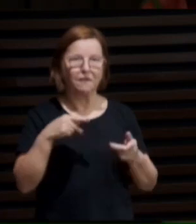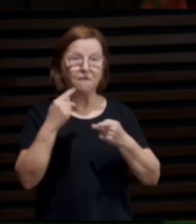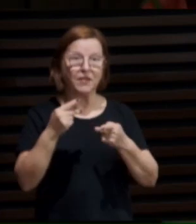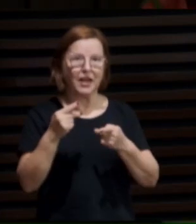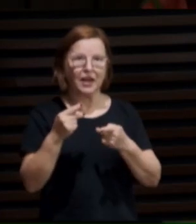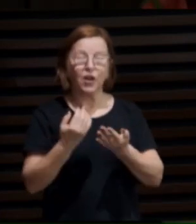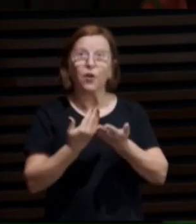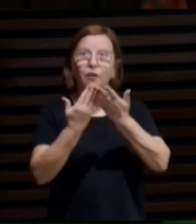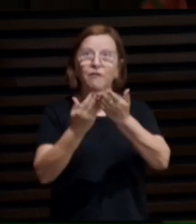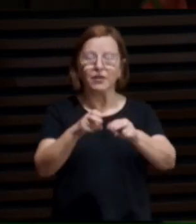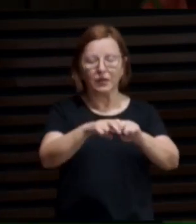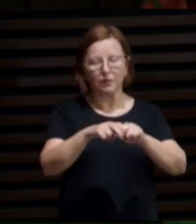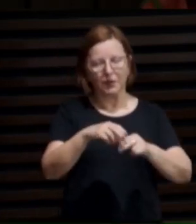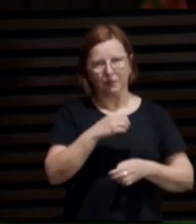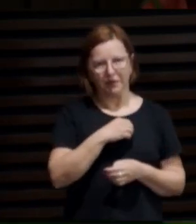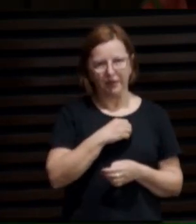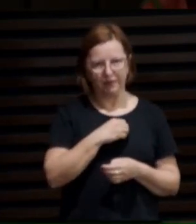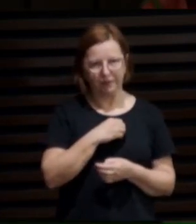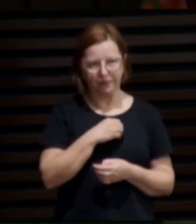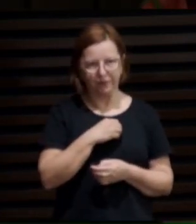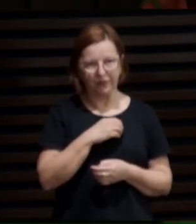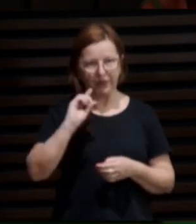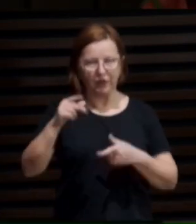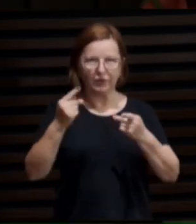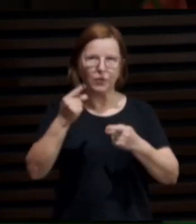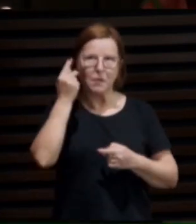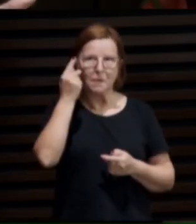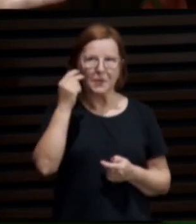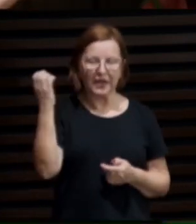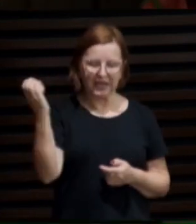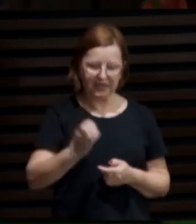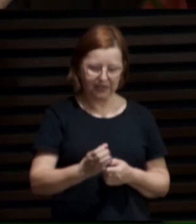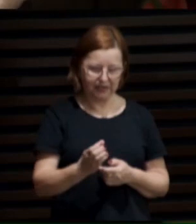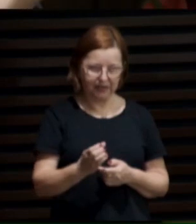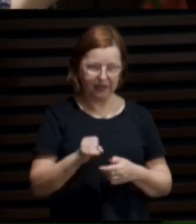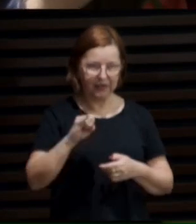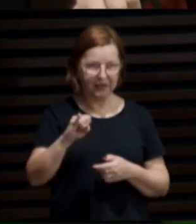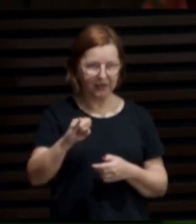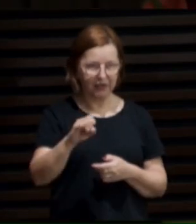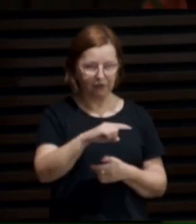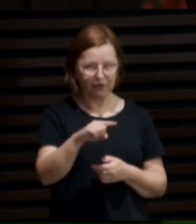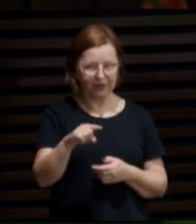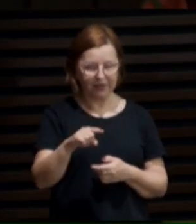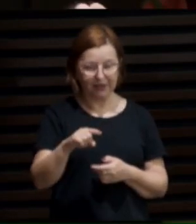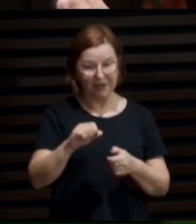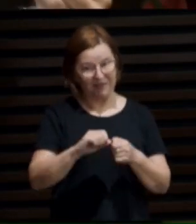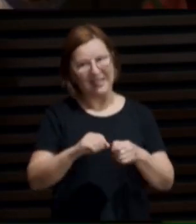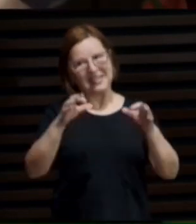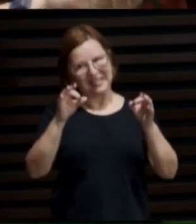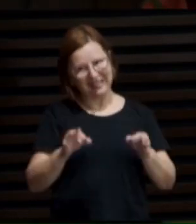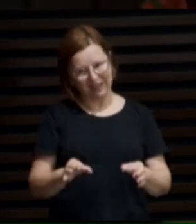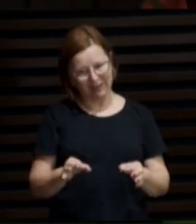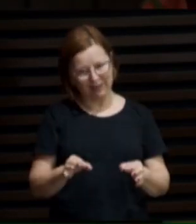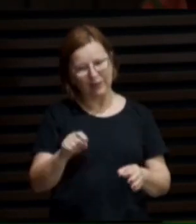pelo pecado. Então Deus está dizendo para Caim assim: olha, se você proceder bem, você